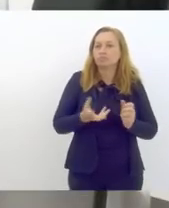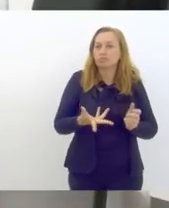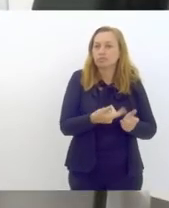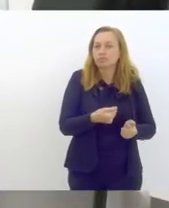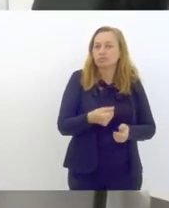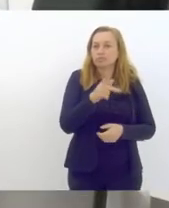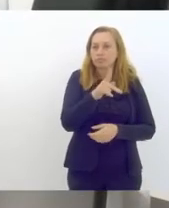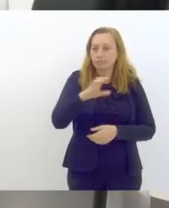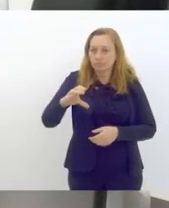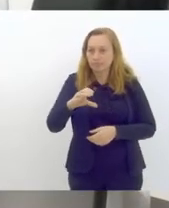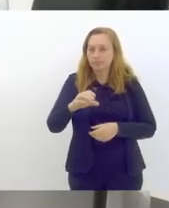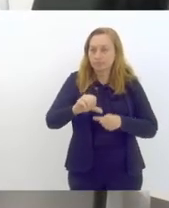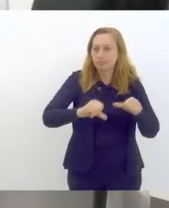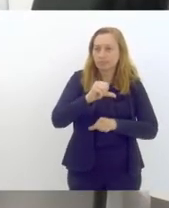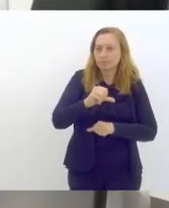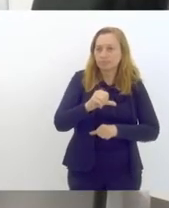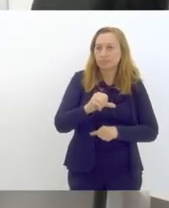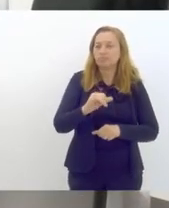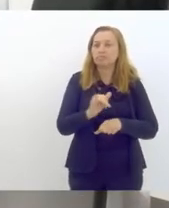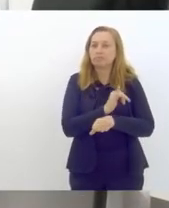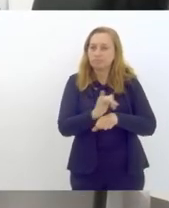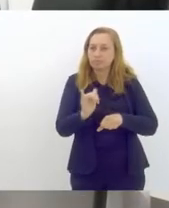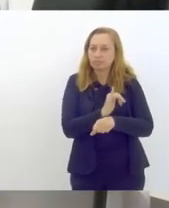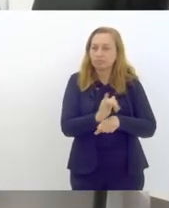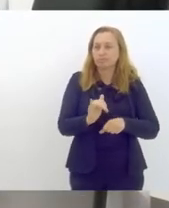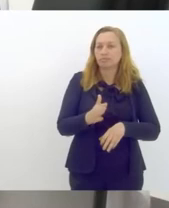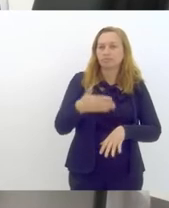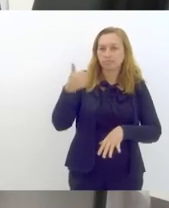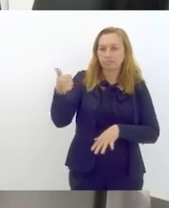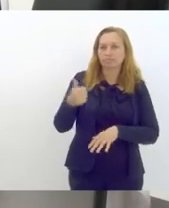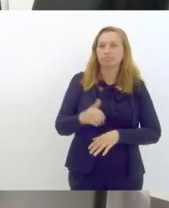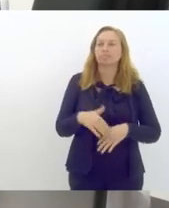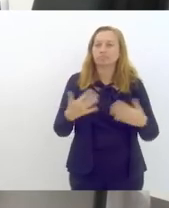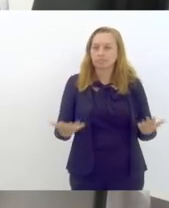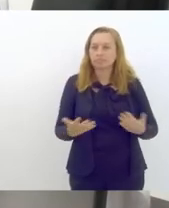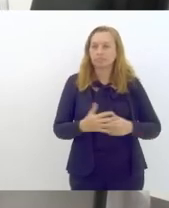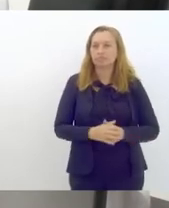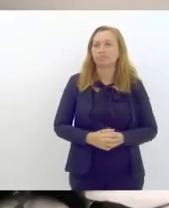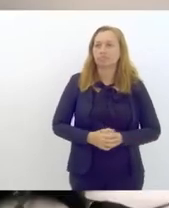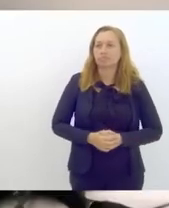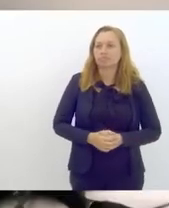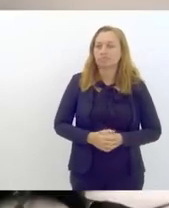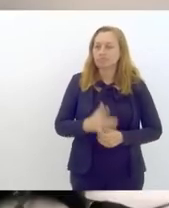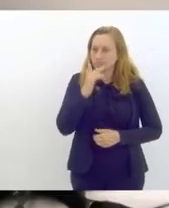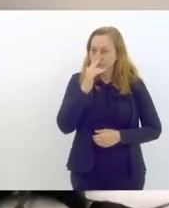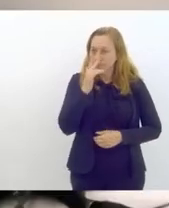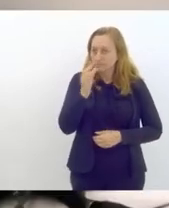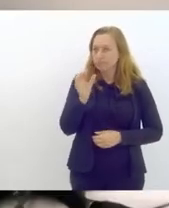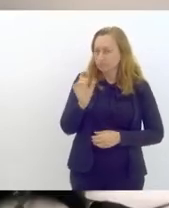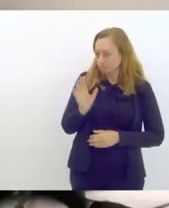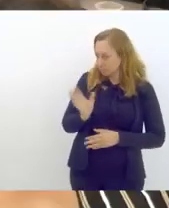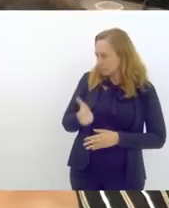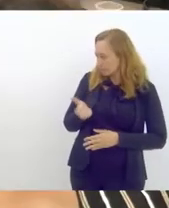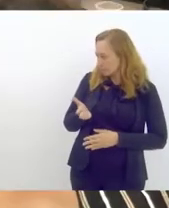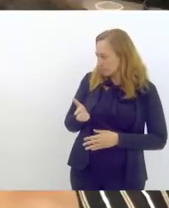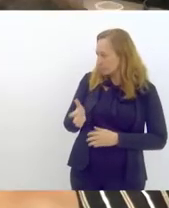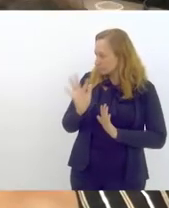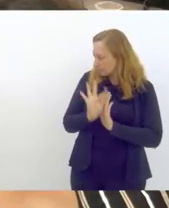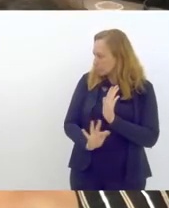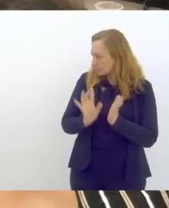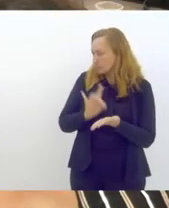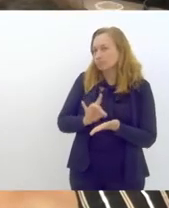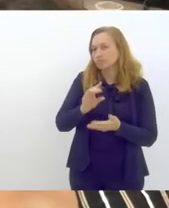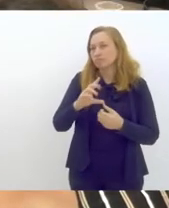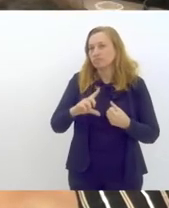né? Porque aí se transforma em PEC, mas se não tiver um mecanismo de maior efetividade, então me parece que já está contemplado no texto original, no